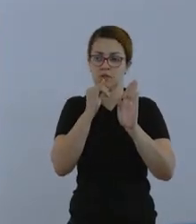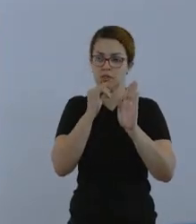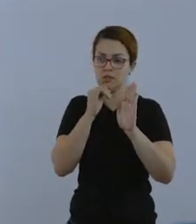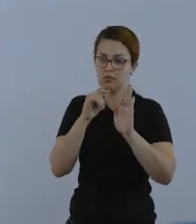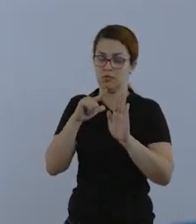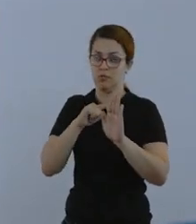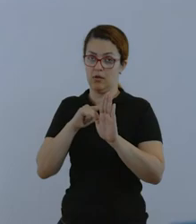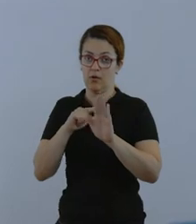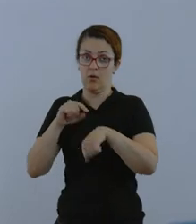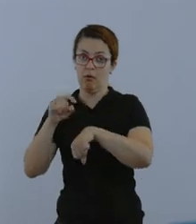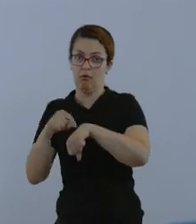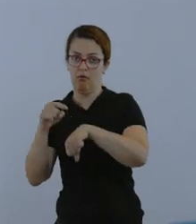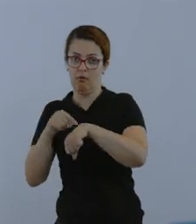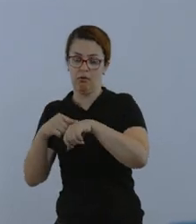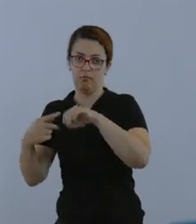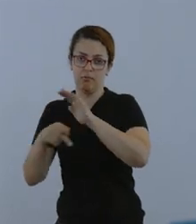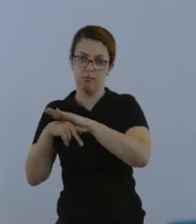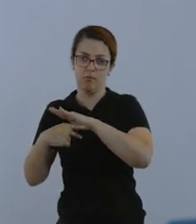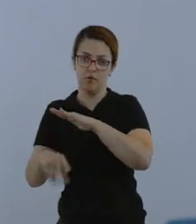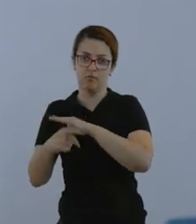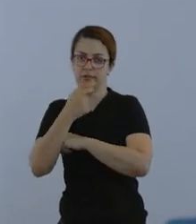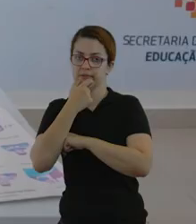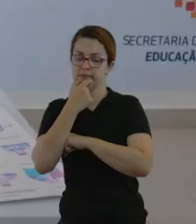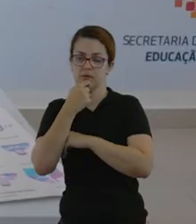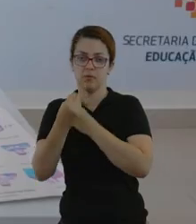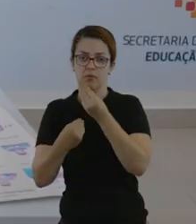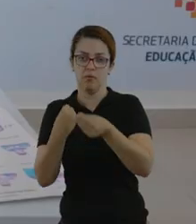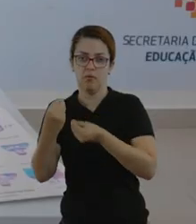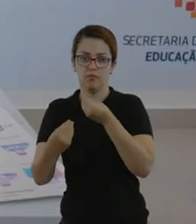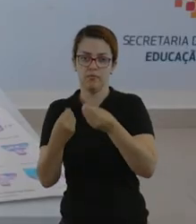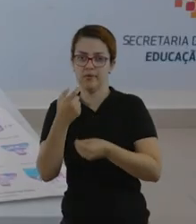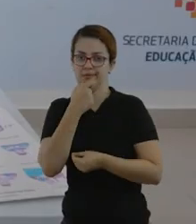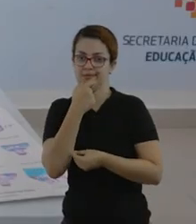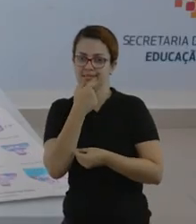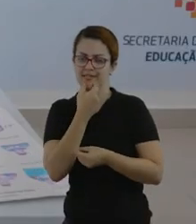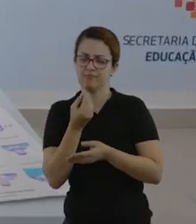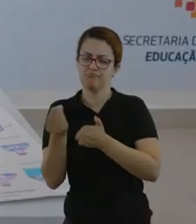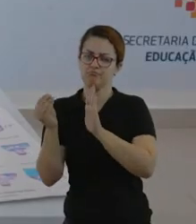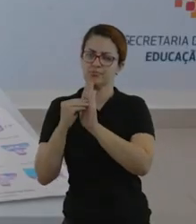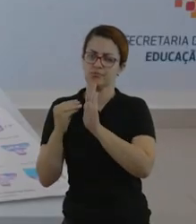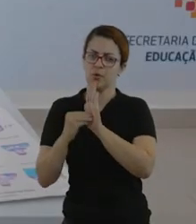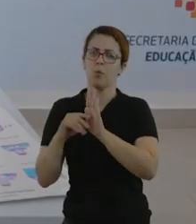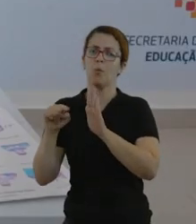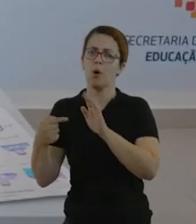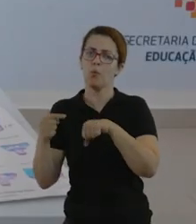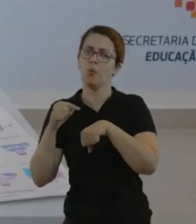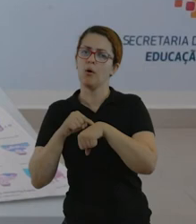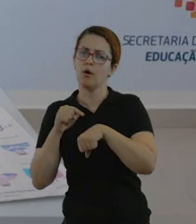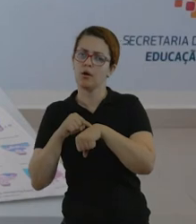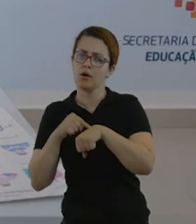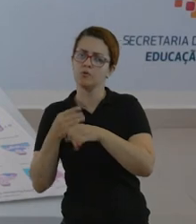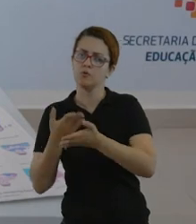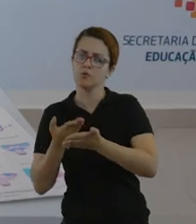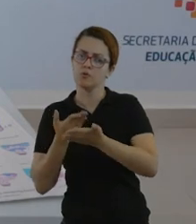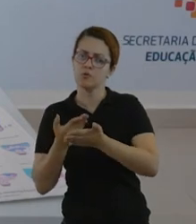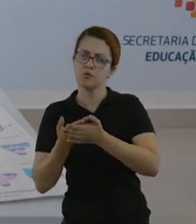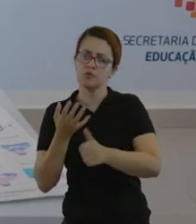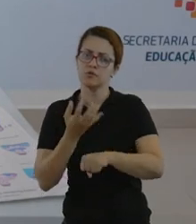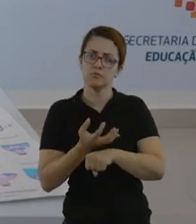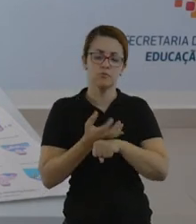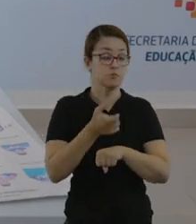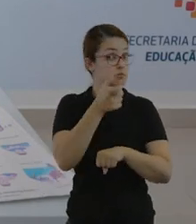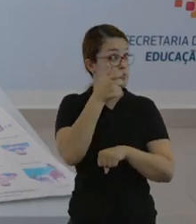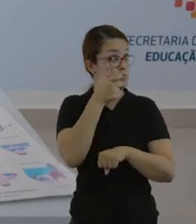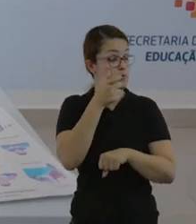routine, que é colocar time. O que é time? Horário. Então, nós vamos ver um pouquinho de horas em